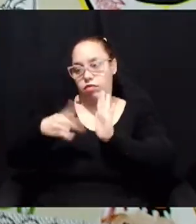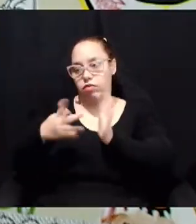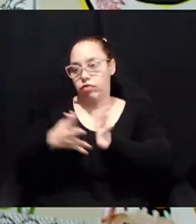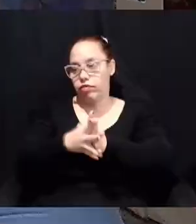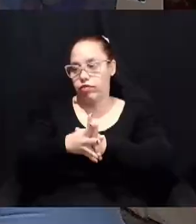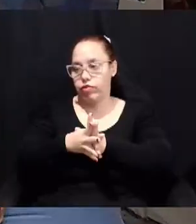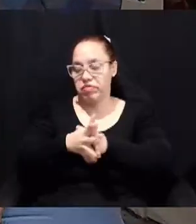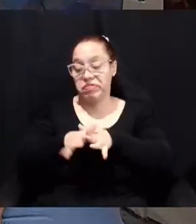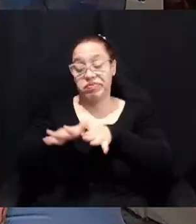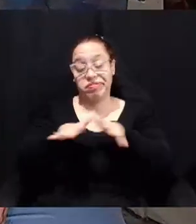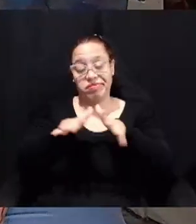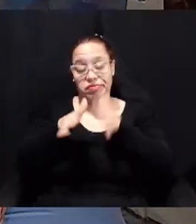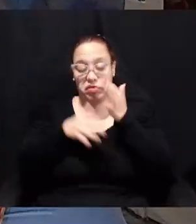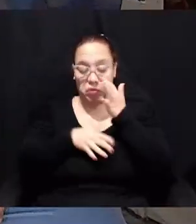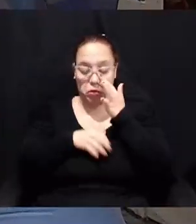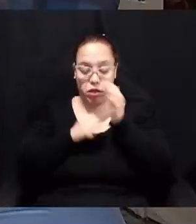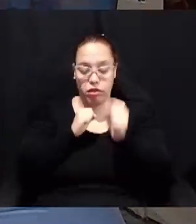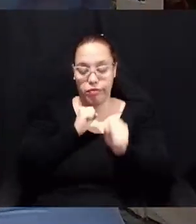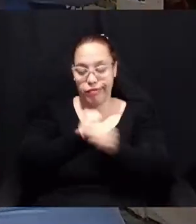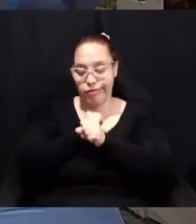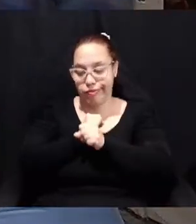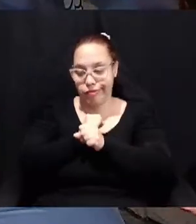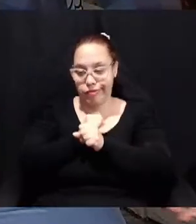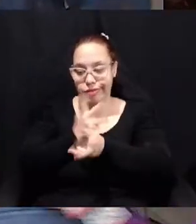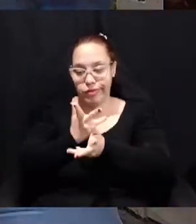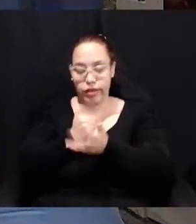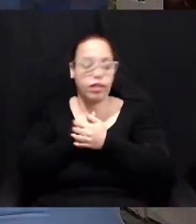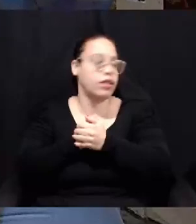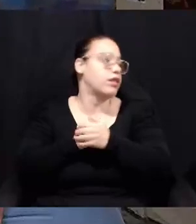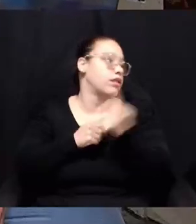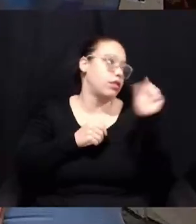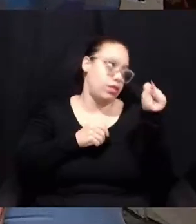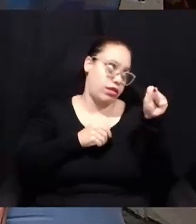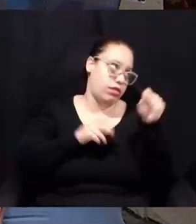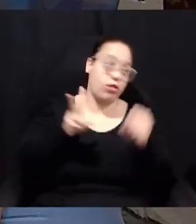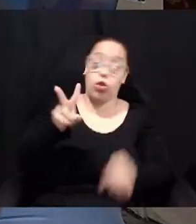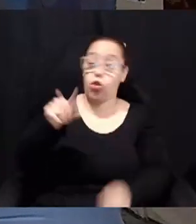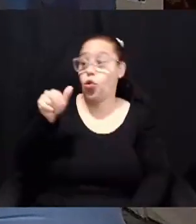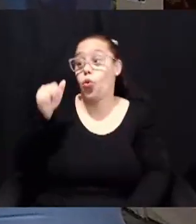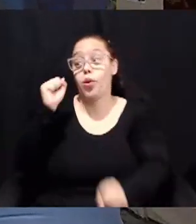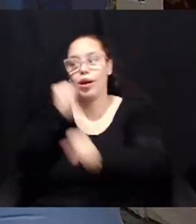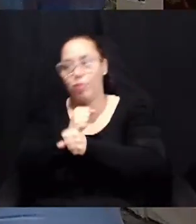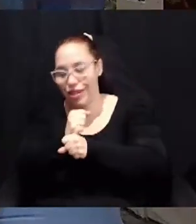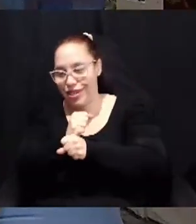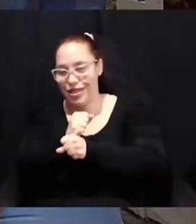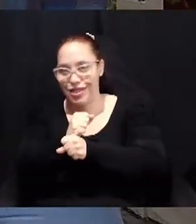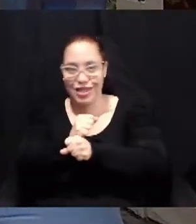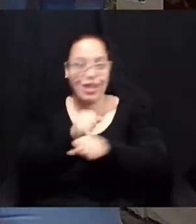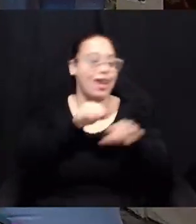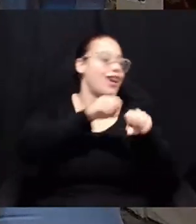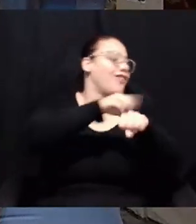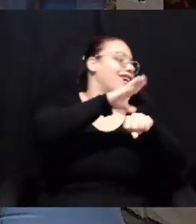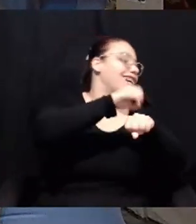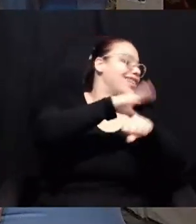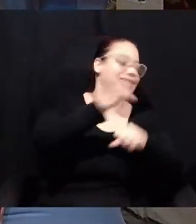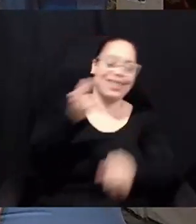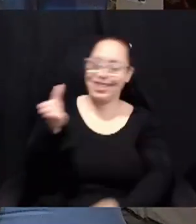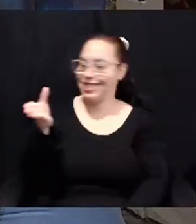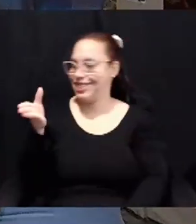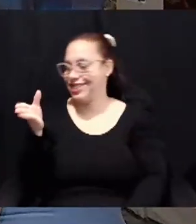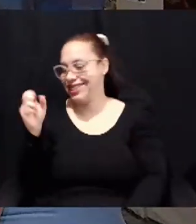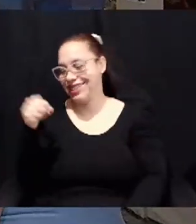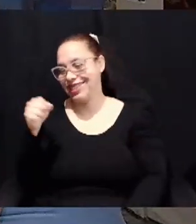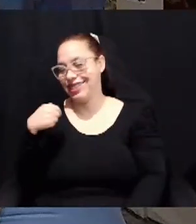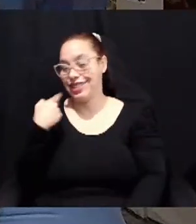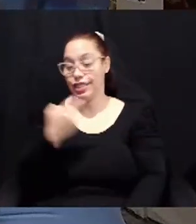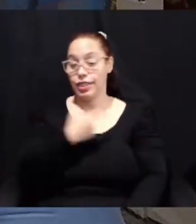gente para, né? Não deveria, né? Nosso incentivo é não parem. Fica a dica, né? Exatamente. E o nosso intuito, no fim